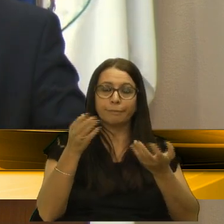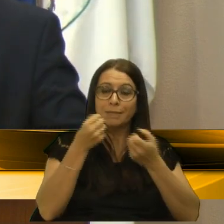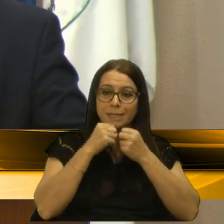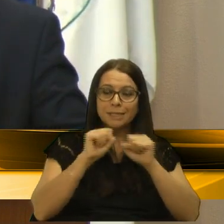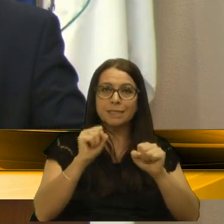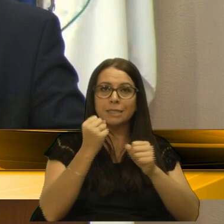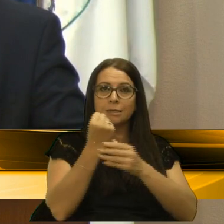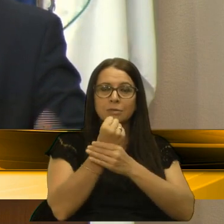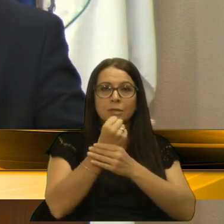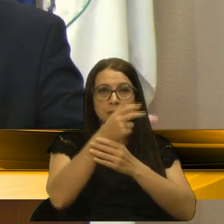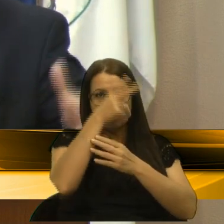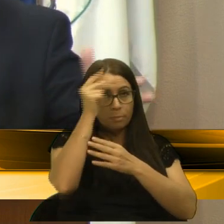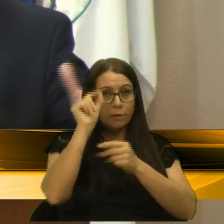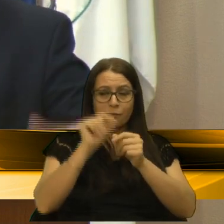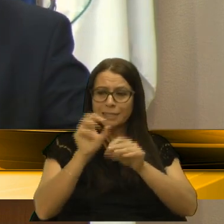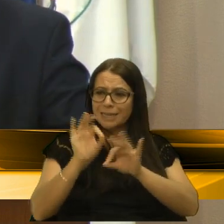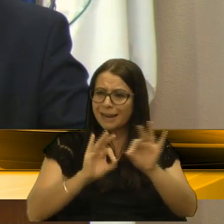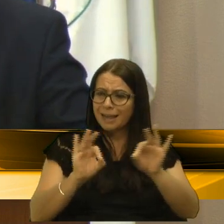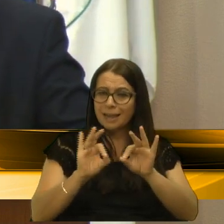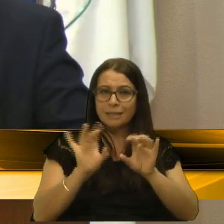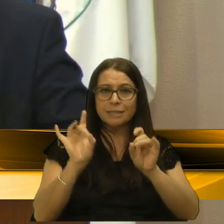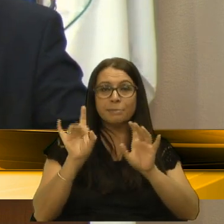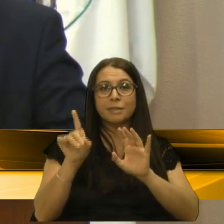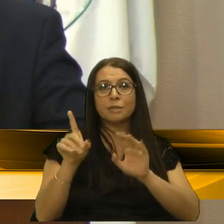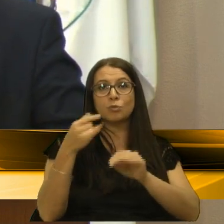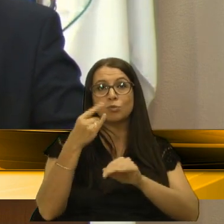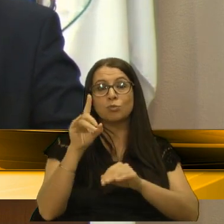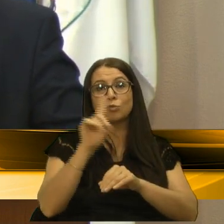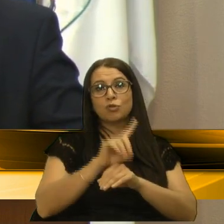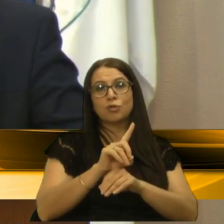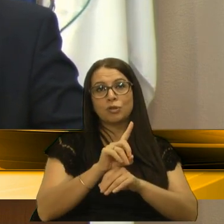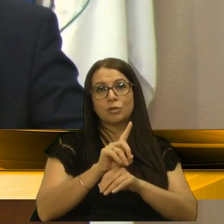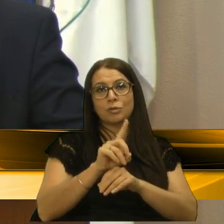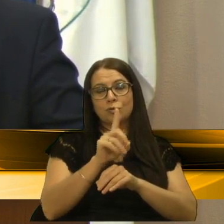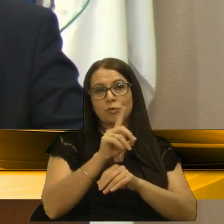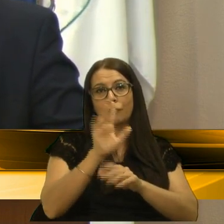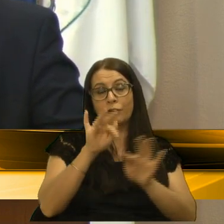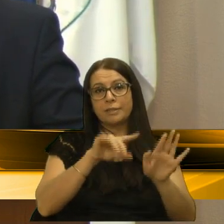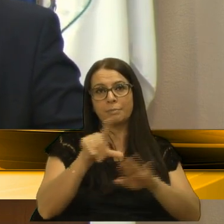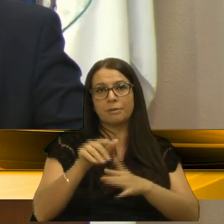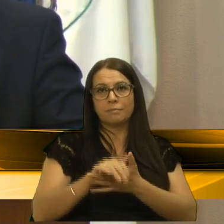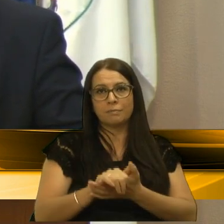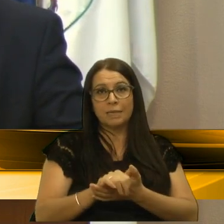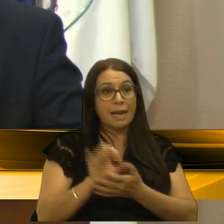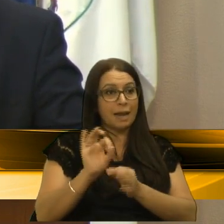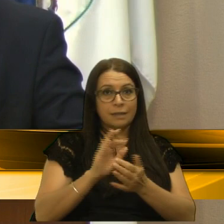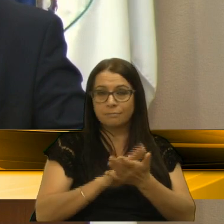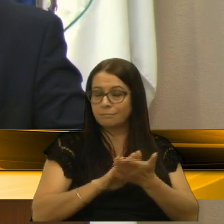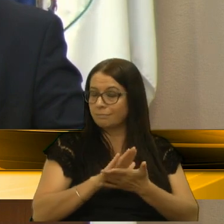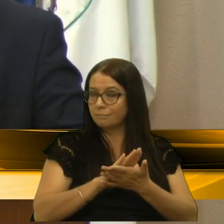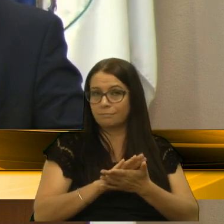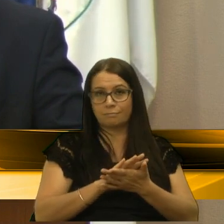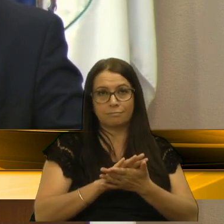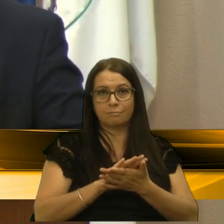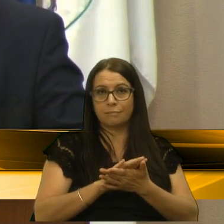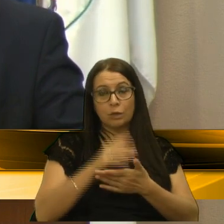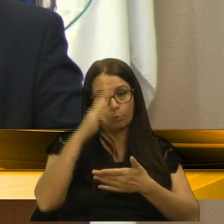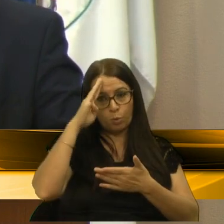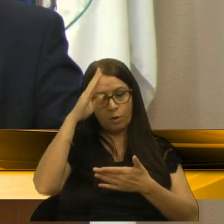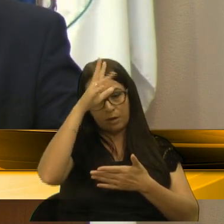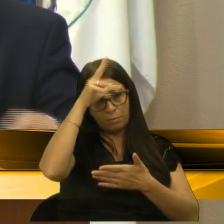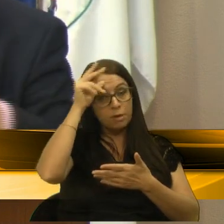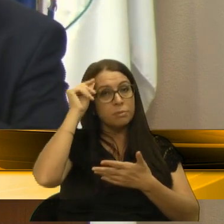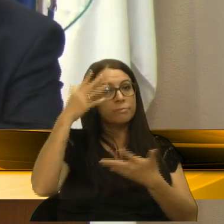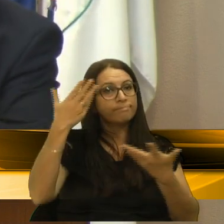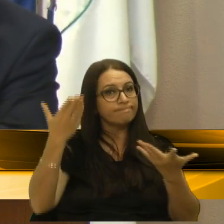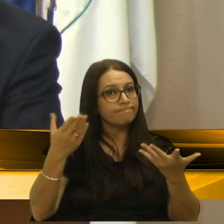Segurança Pública do município não organizou nada de especial para um último domingo do final de semana. Nada em relação à Guarda Municipal. Então